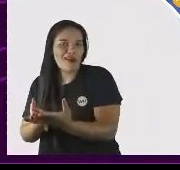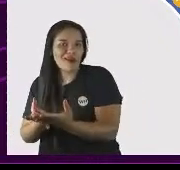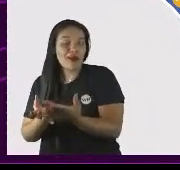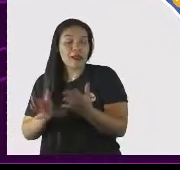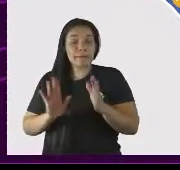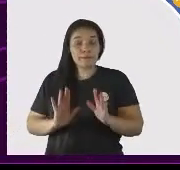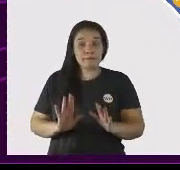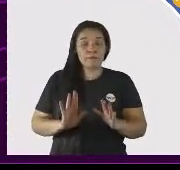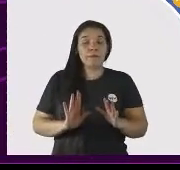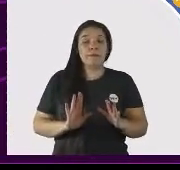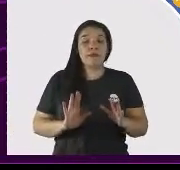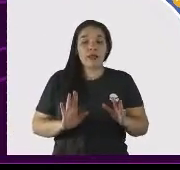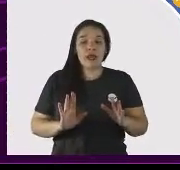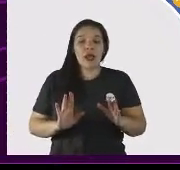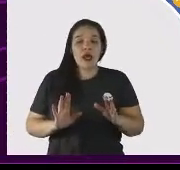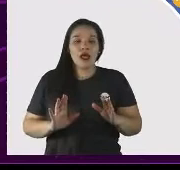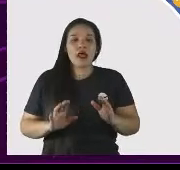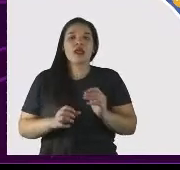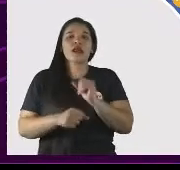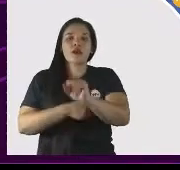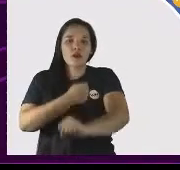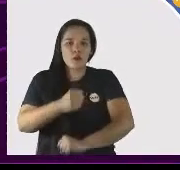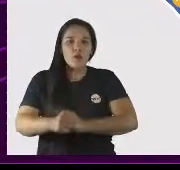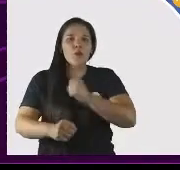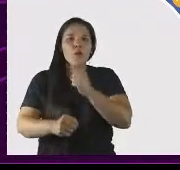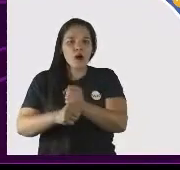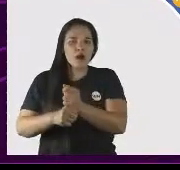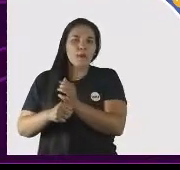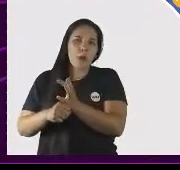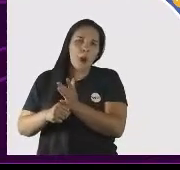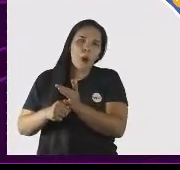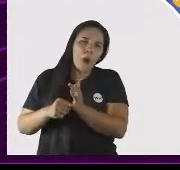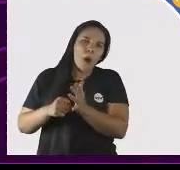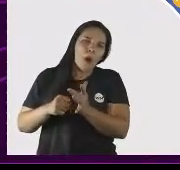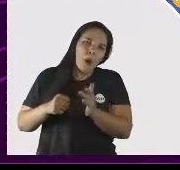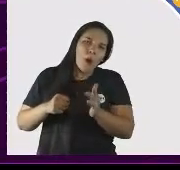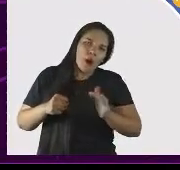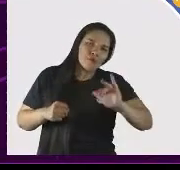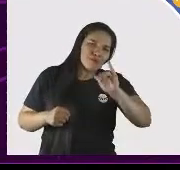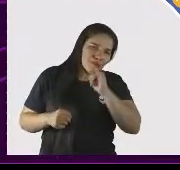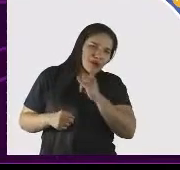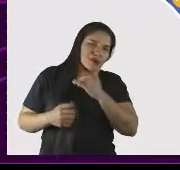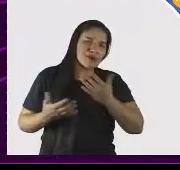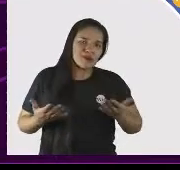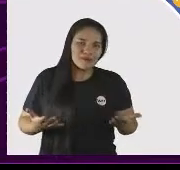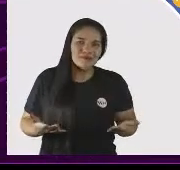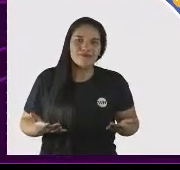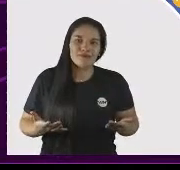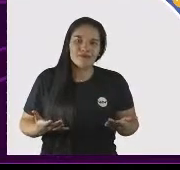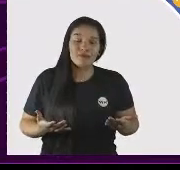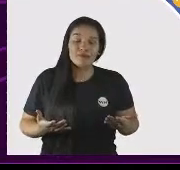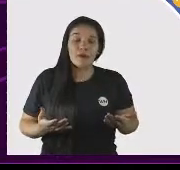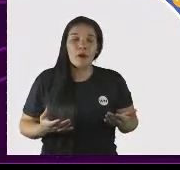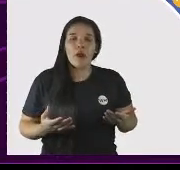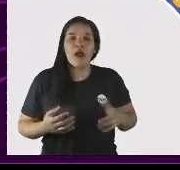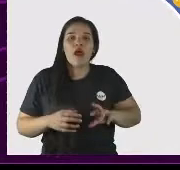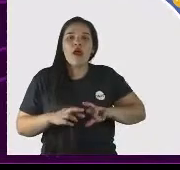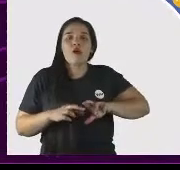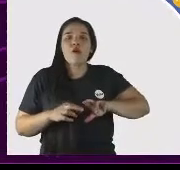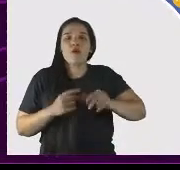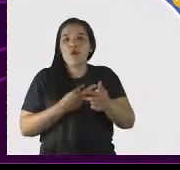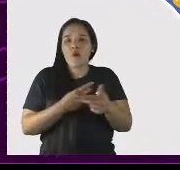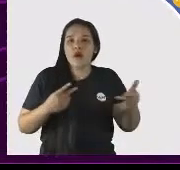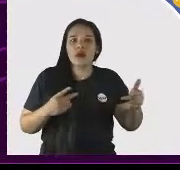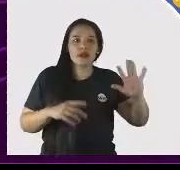situação perdura durante o ano de 2022 infelizmente né Não acho que é algo que vai ser